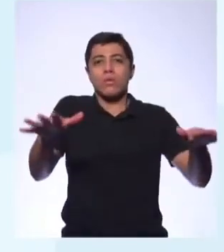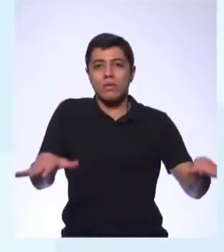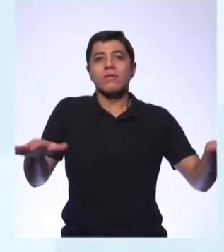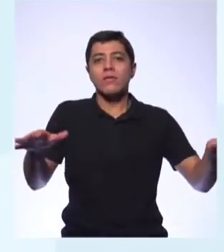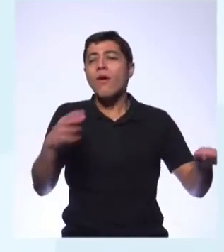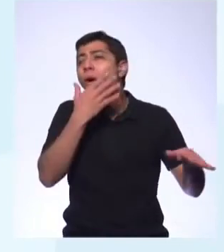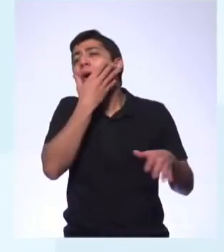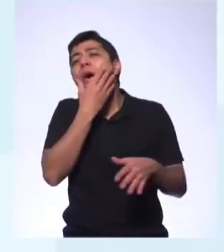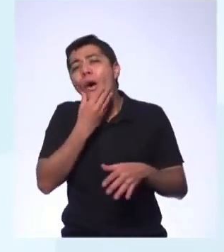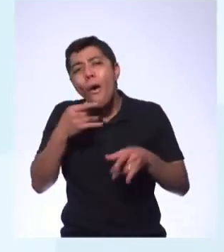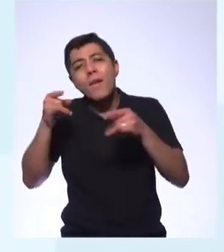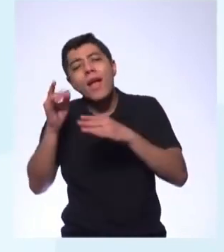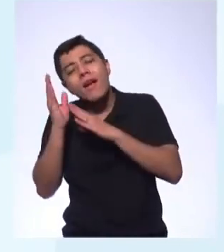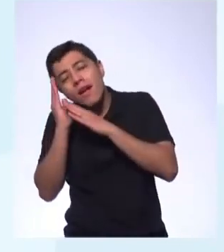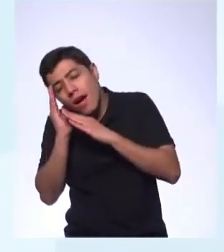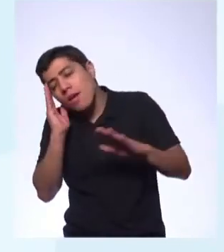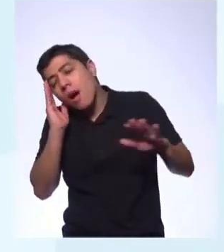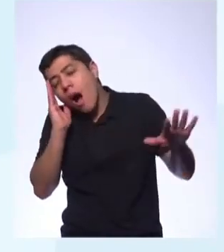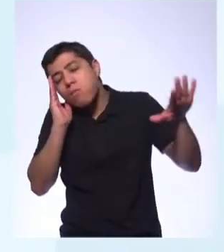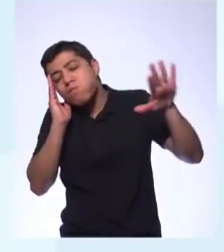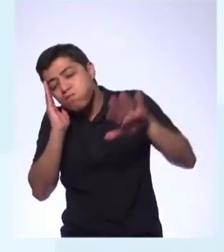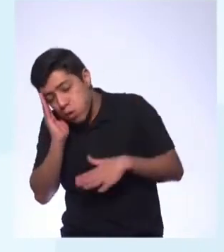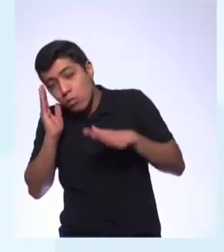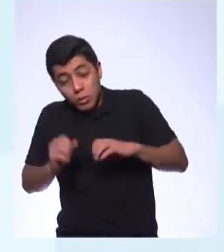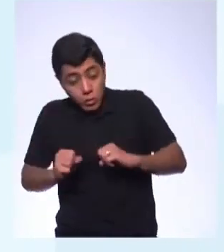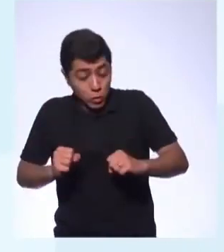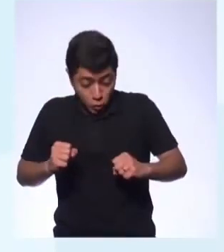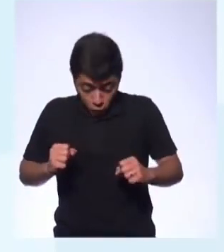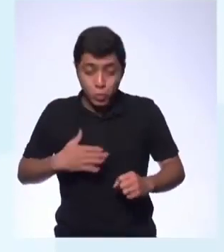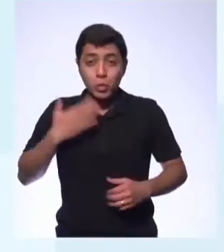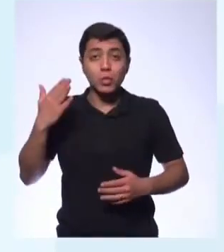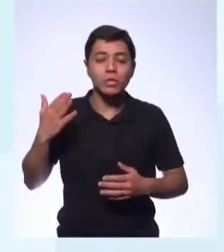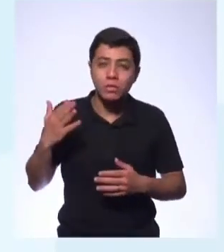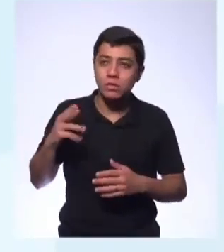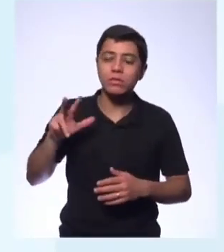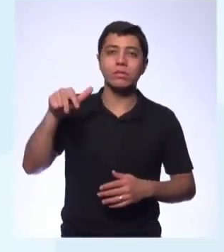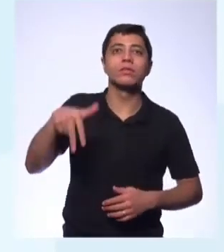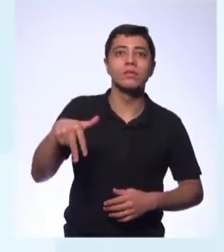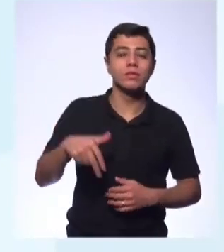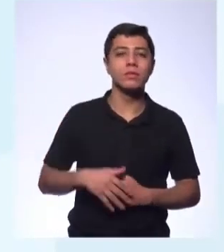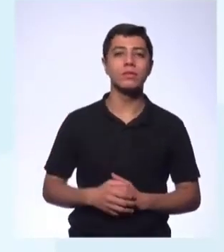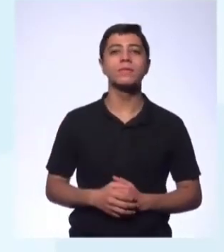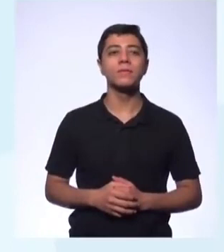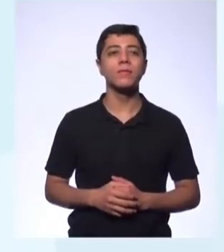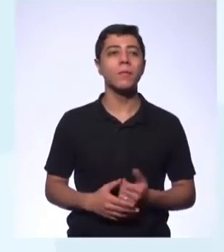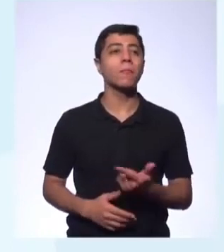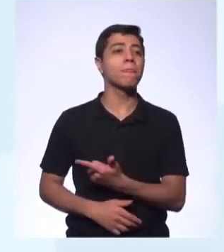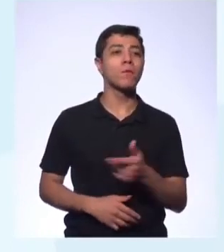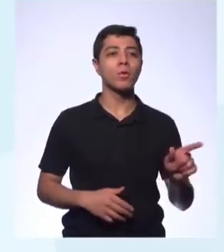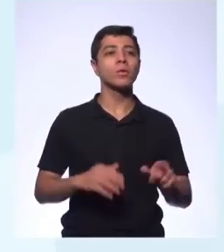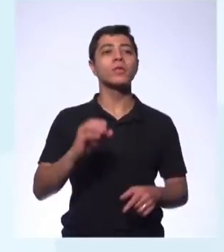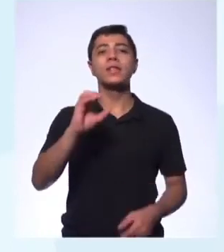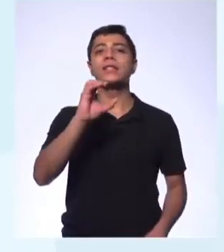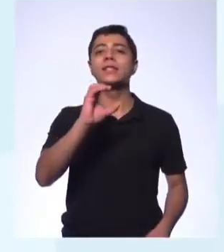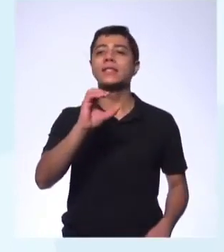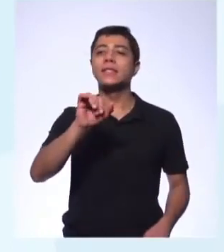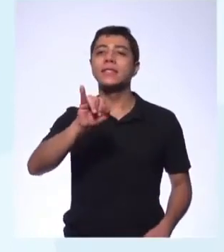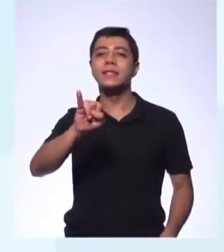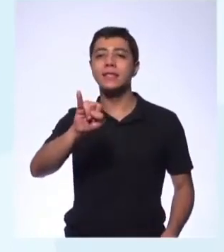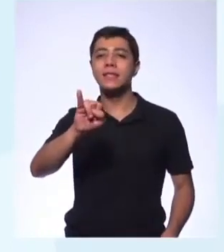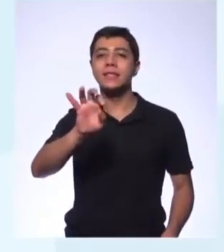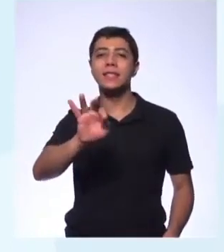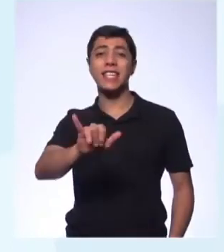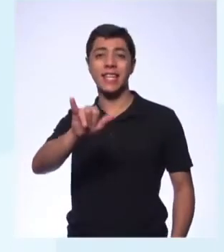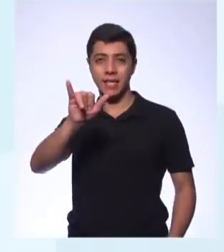A city improvements. Presente. Eu cá não sou de modéstias, do que